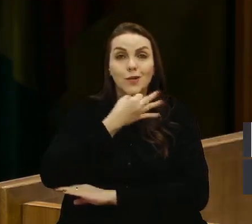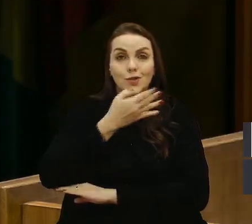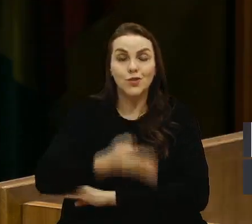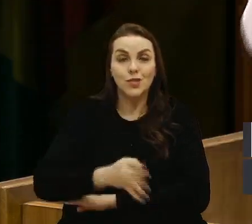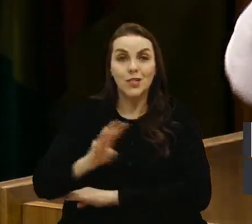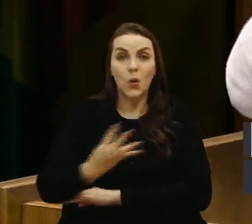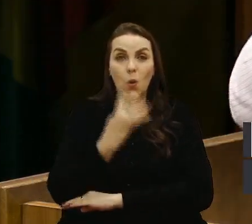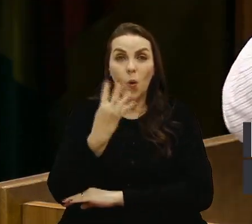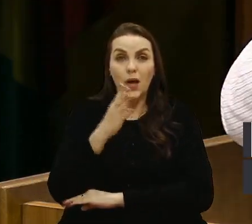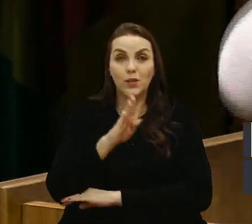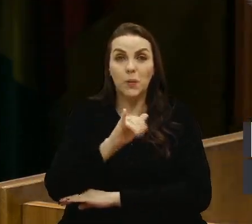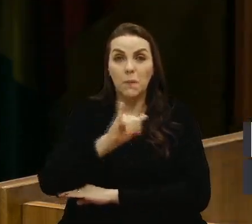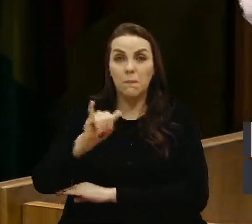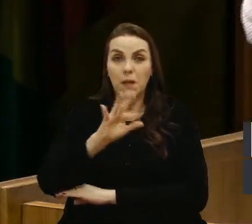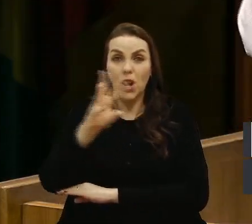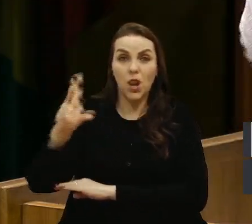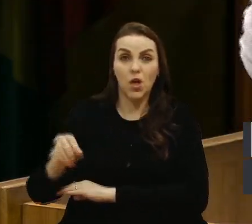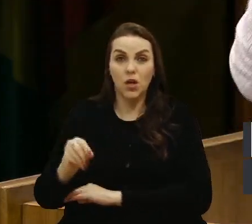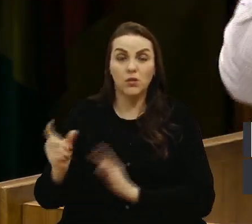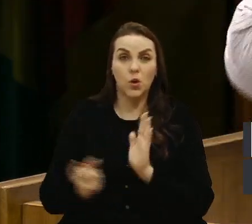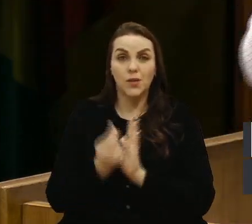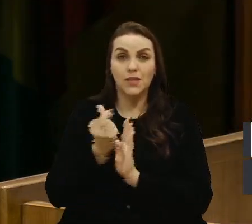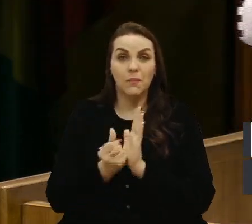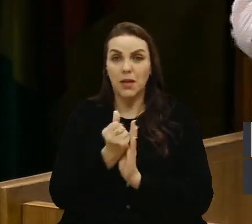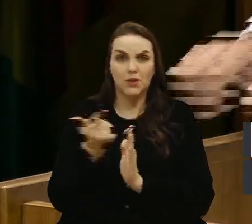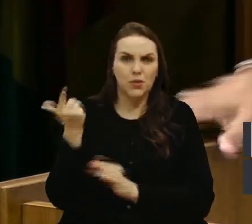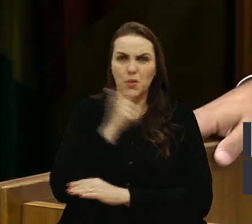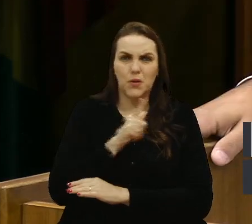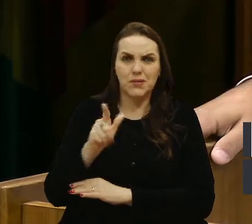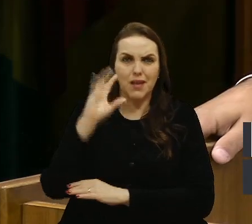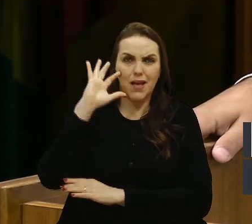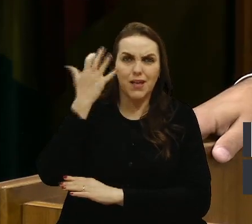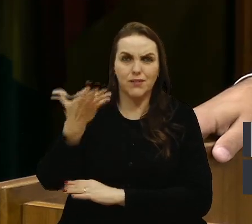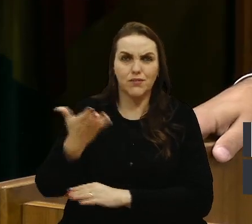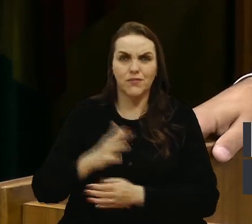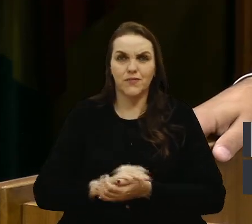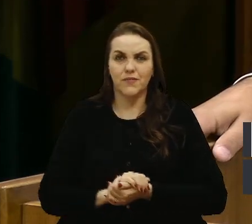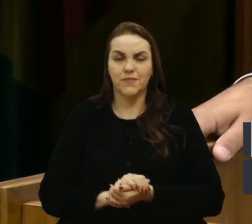4 bi de orçamento, não consegue resolver.